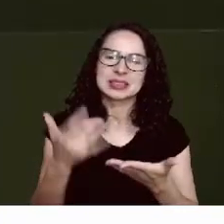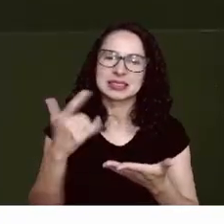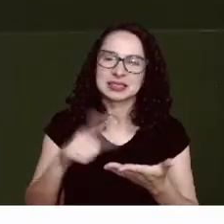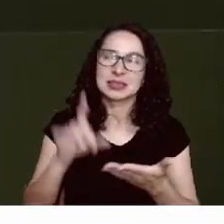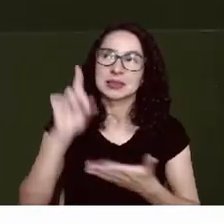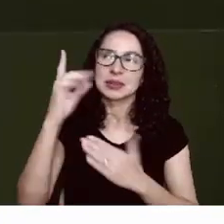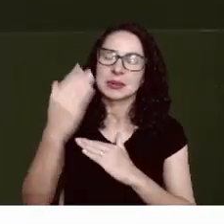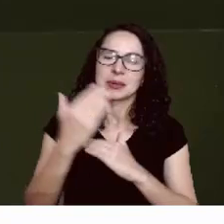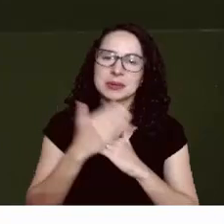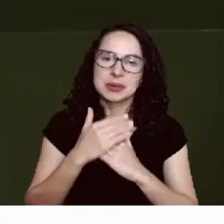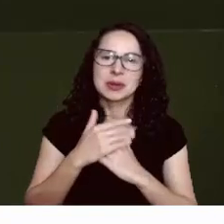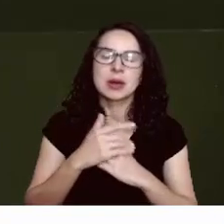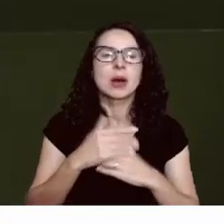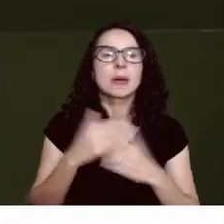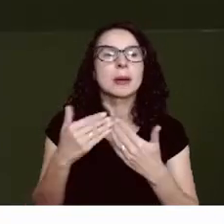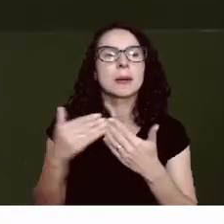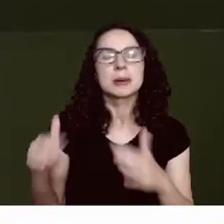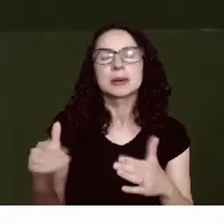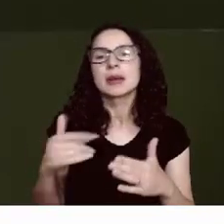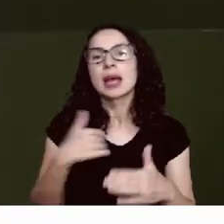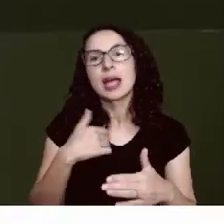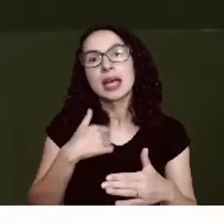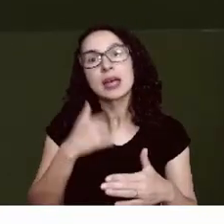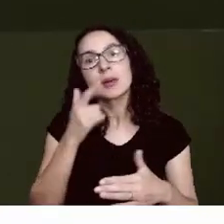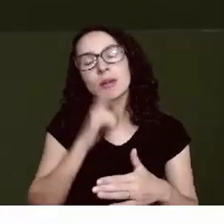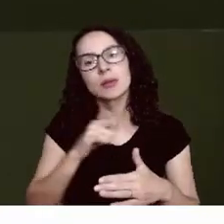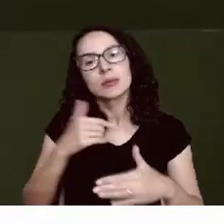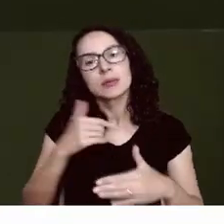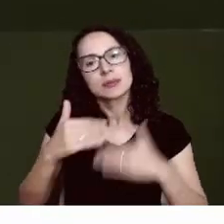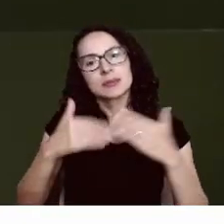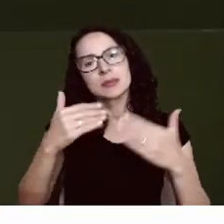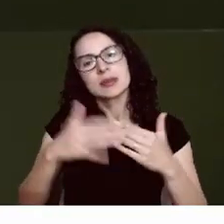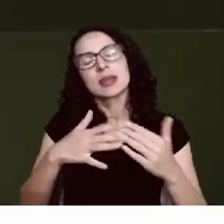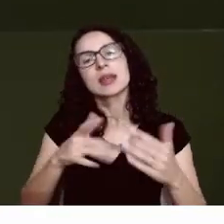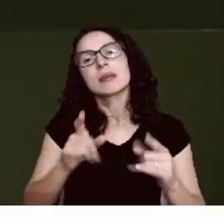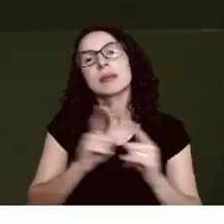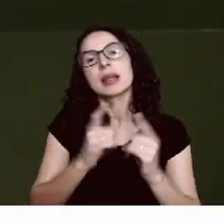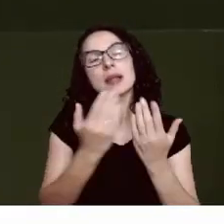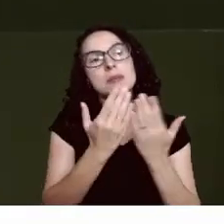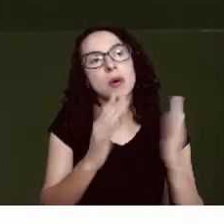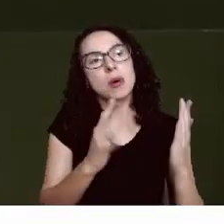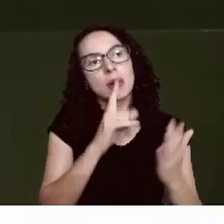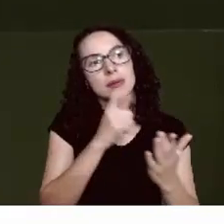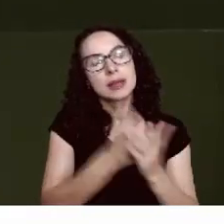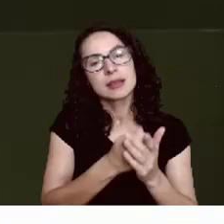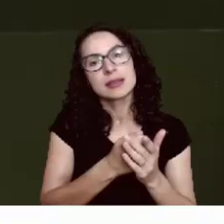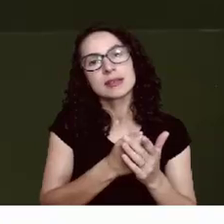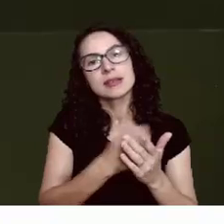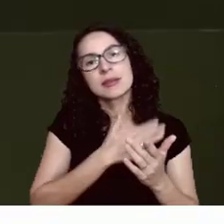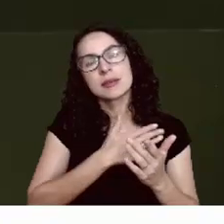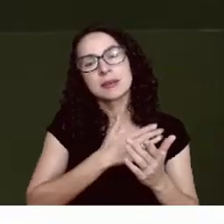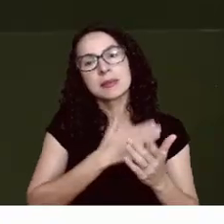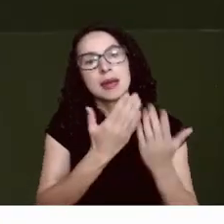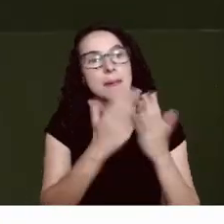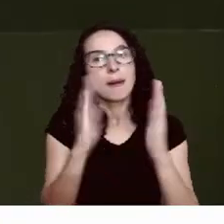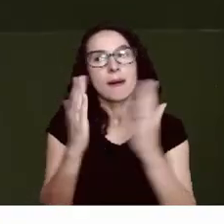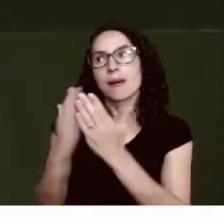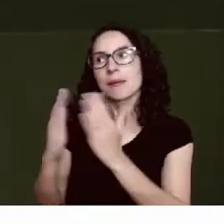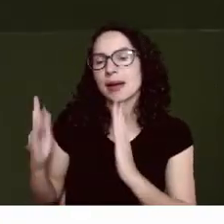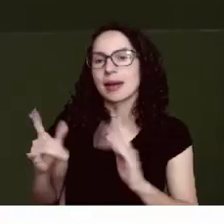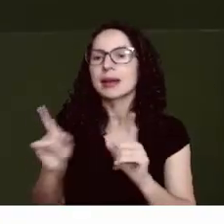pelas oportunidades que eu estou criando, pelas portas que eu também estou sabendo deixarem todas abertas e pelo pessoal da